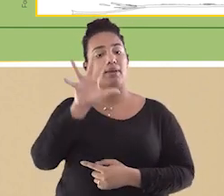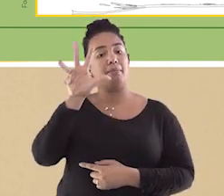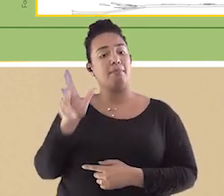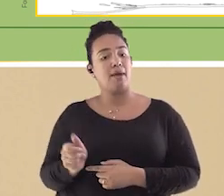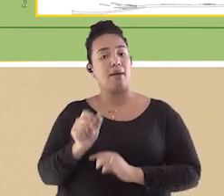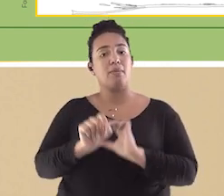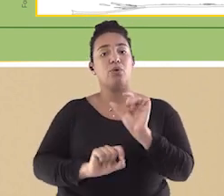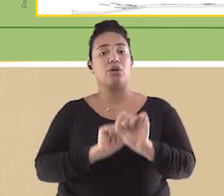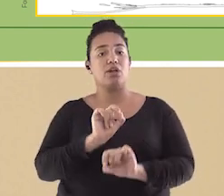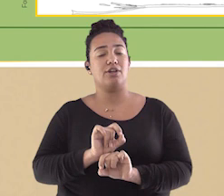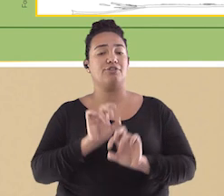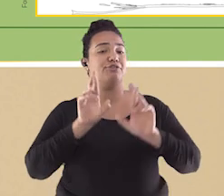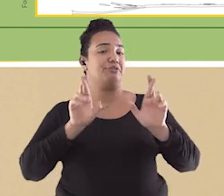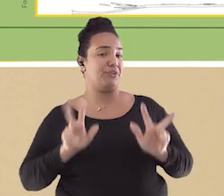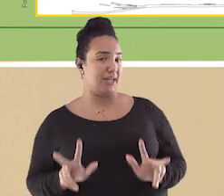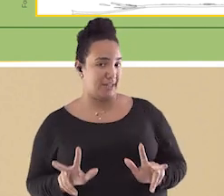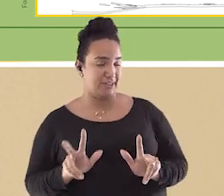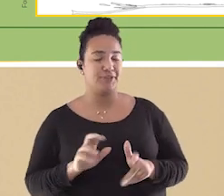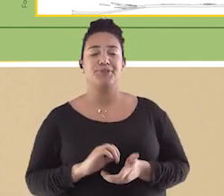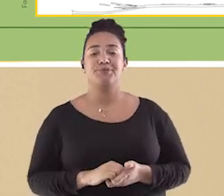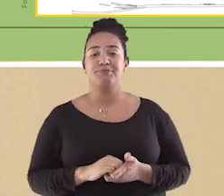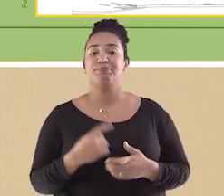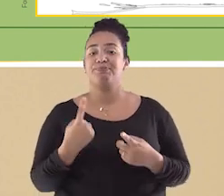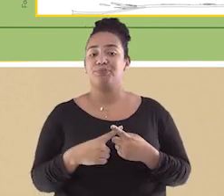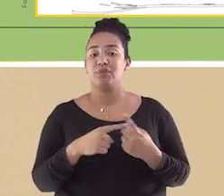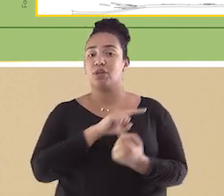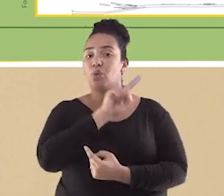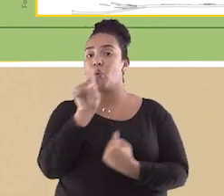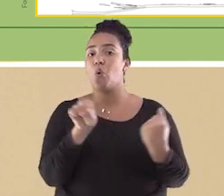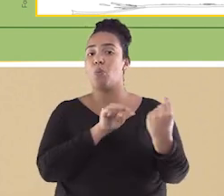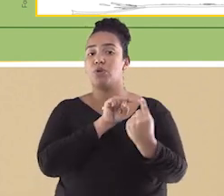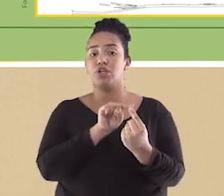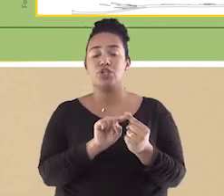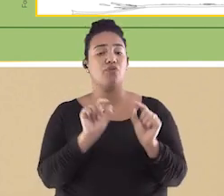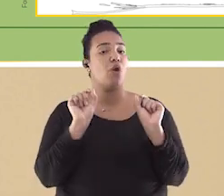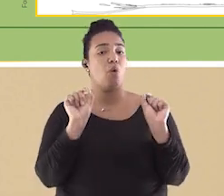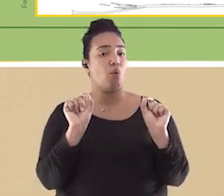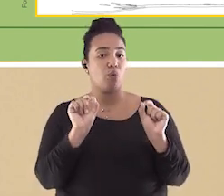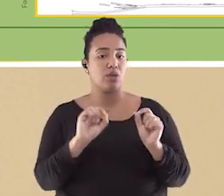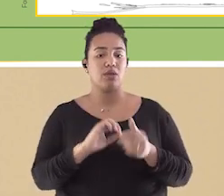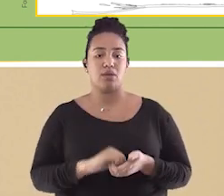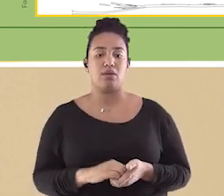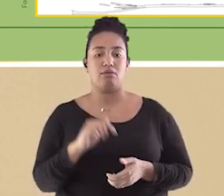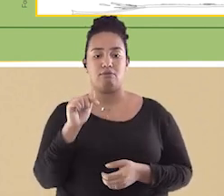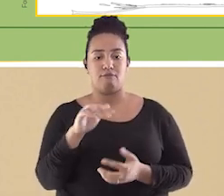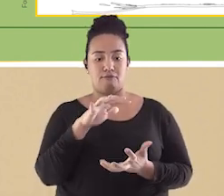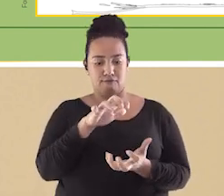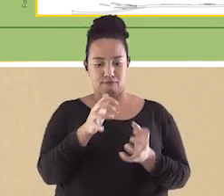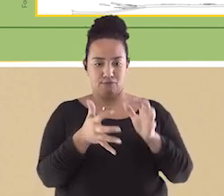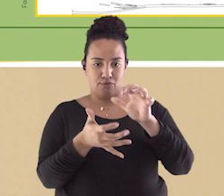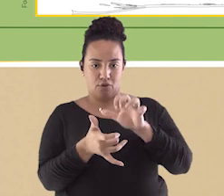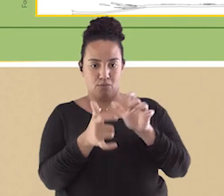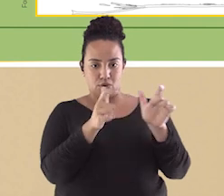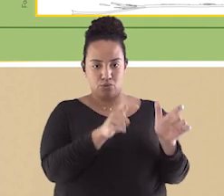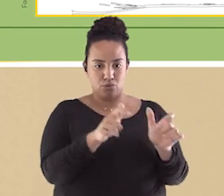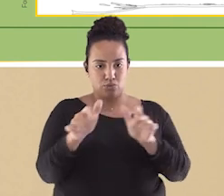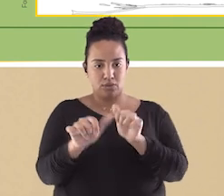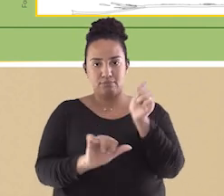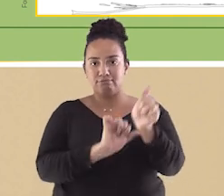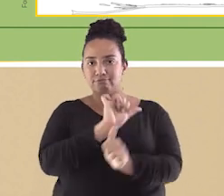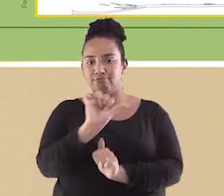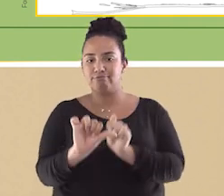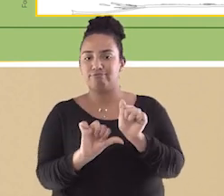são exatamente o oposto disso, pois a intenção realmente é modificar as formas dos lugares,